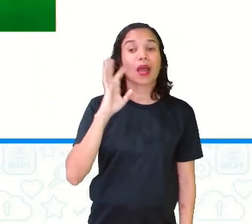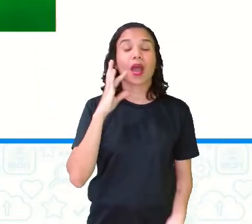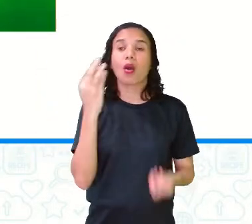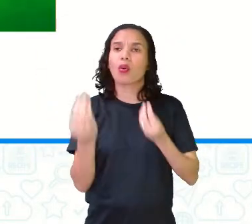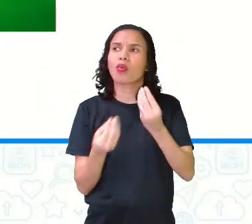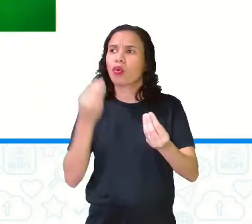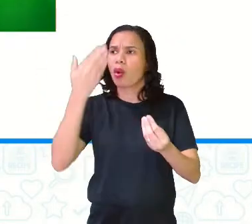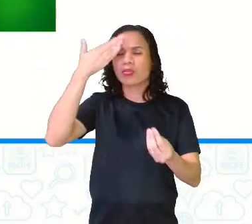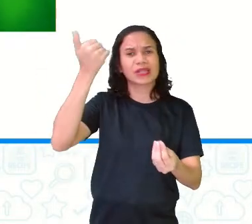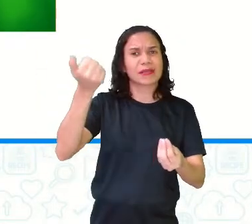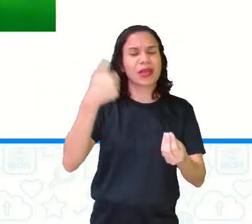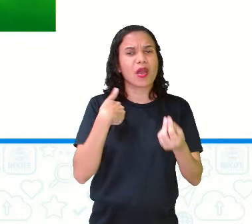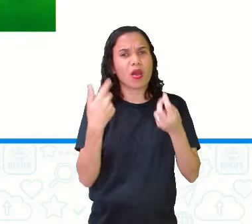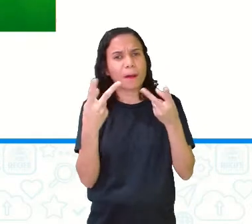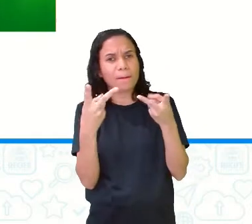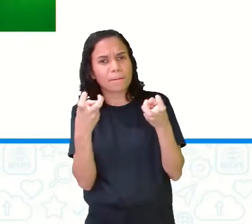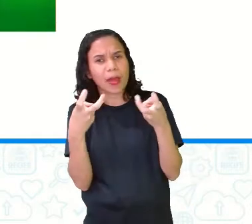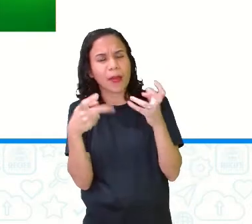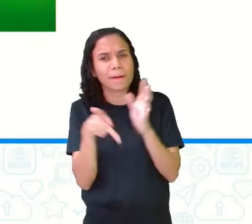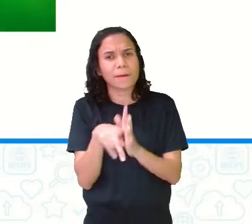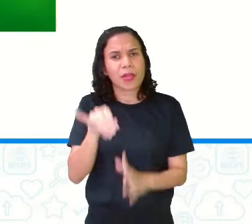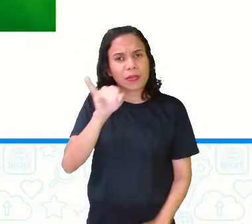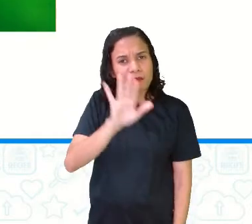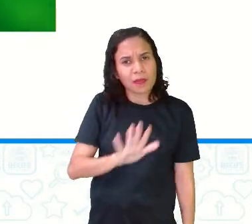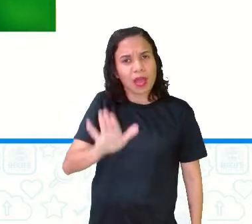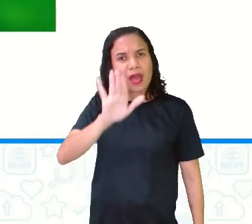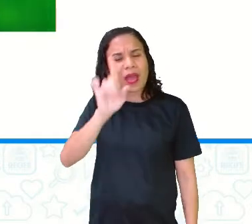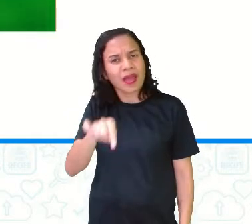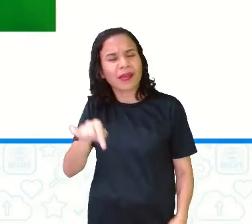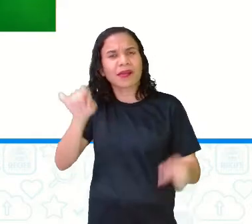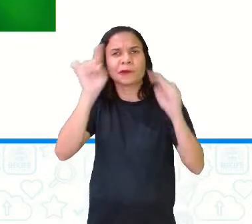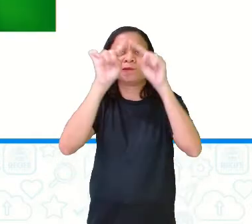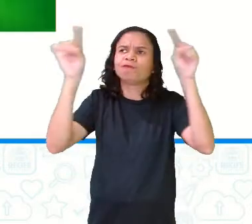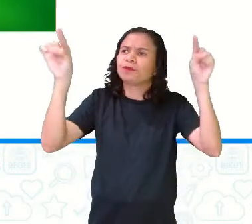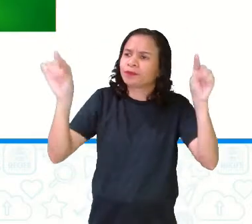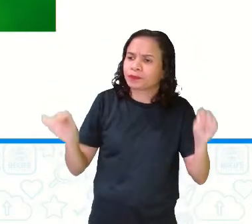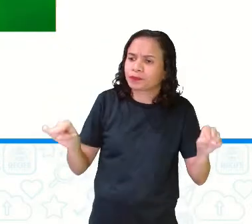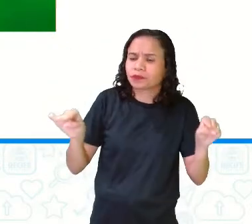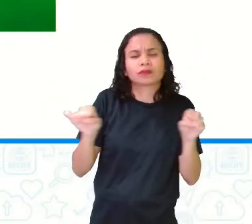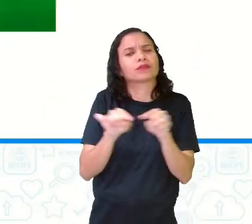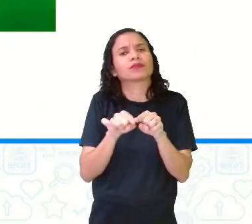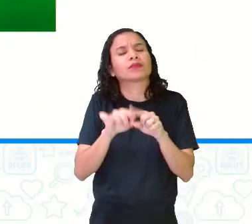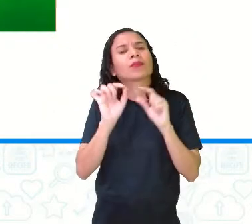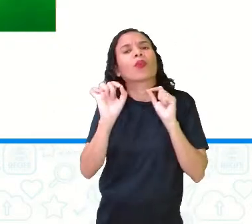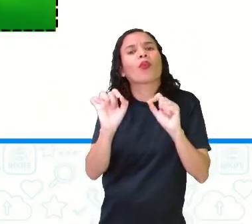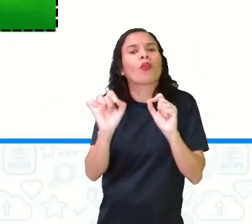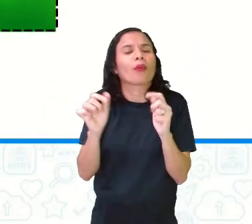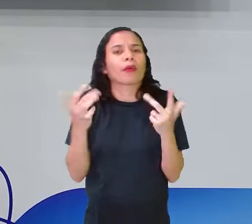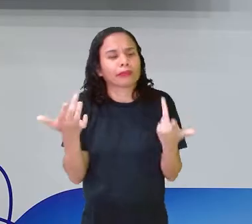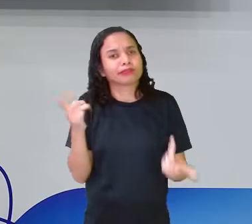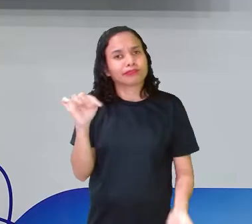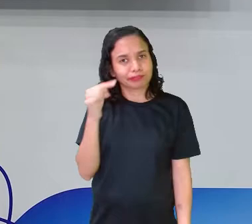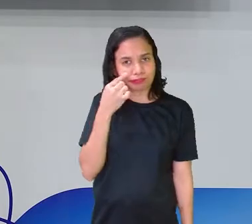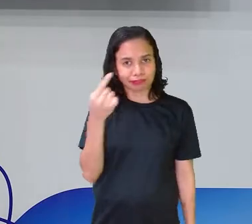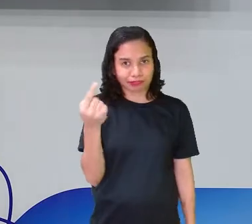medição dela. Eu estou percebendo na imagem que essa bandeira tem uma forma poligonal. Um